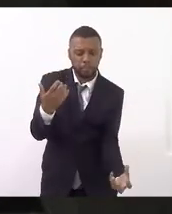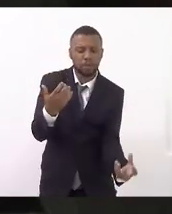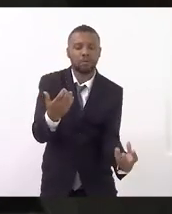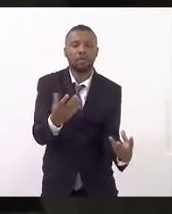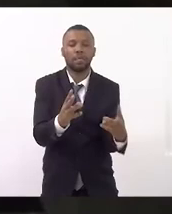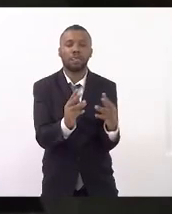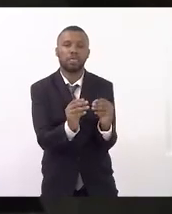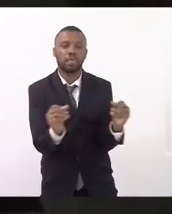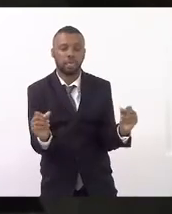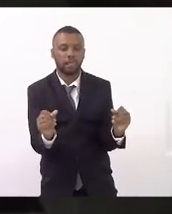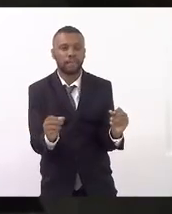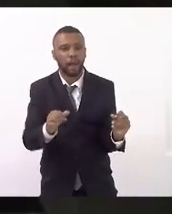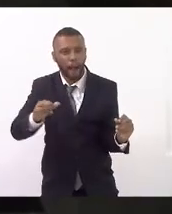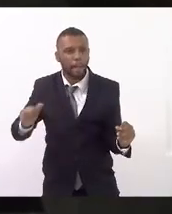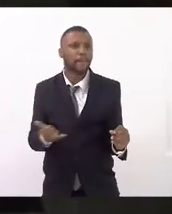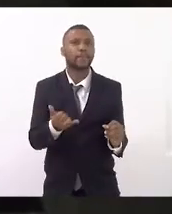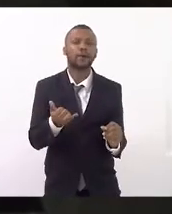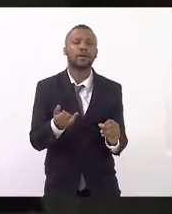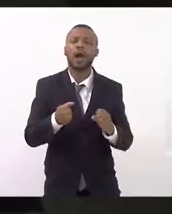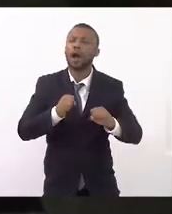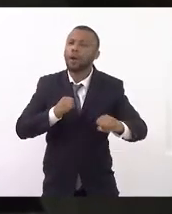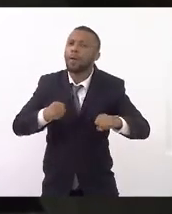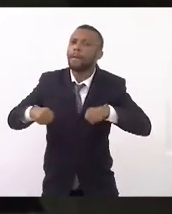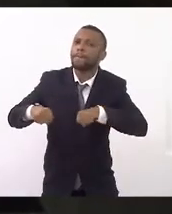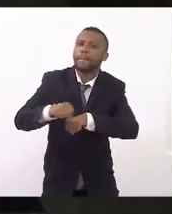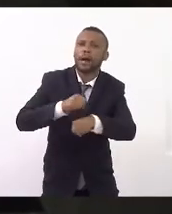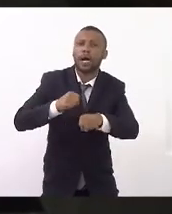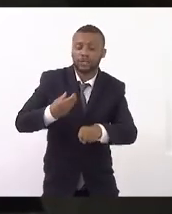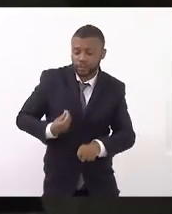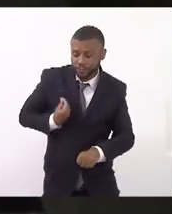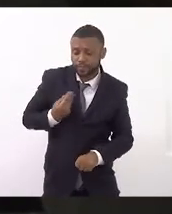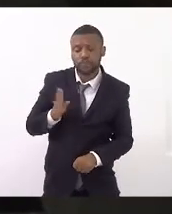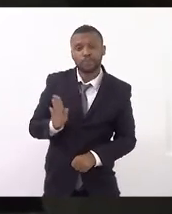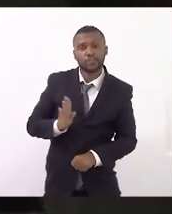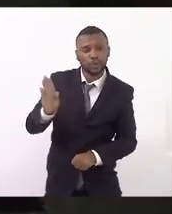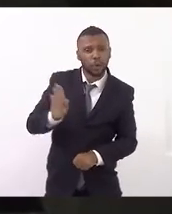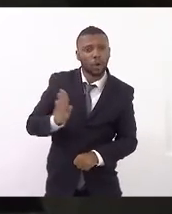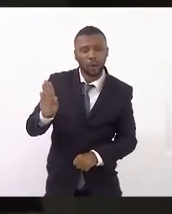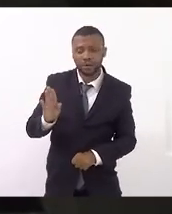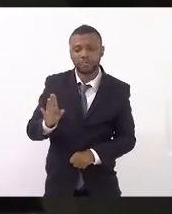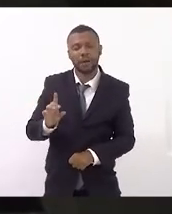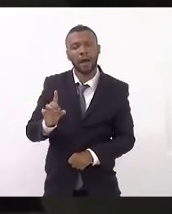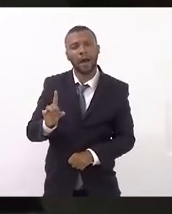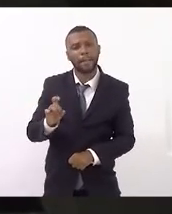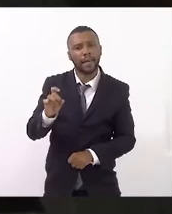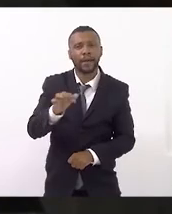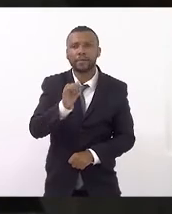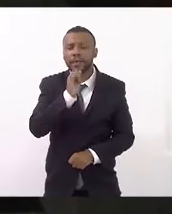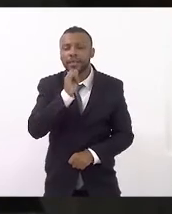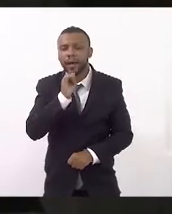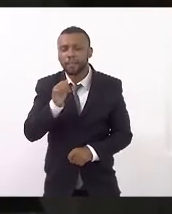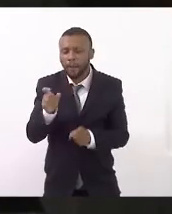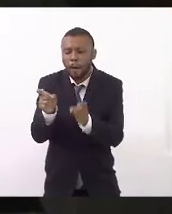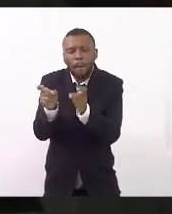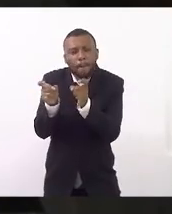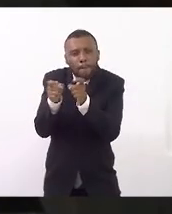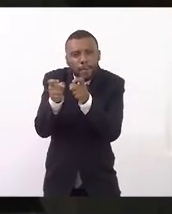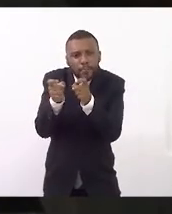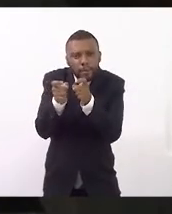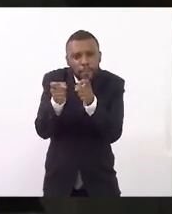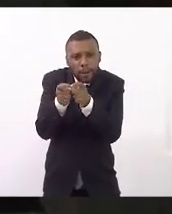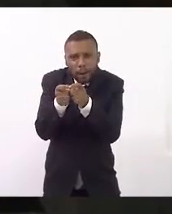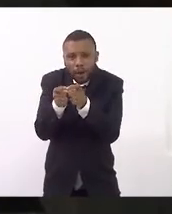combate biológico às pragas? Você usar, por exemplo, o besourinho que come a lagarta da soja. A